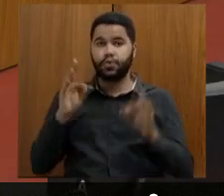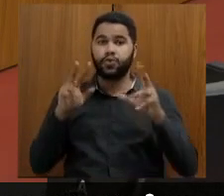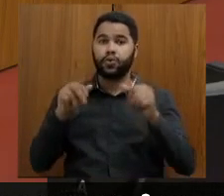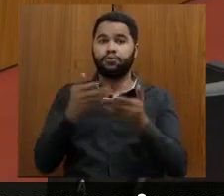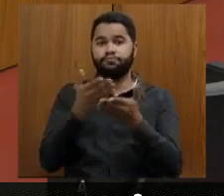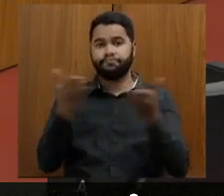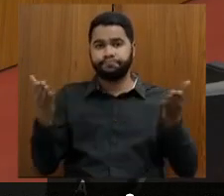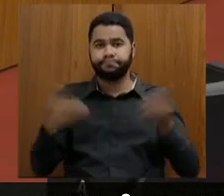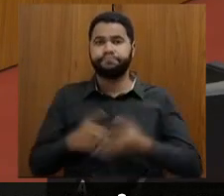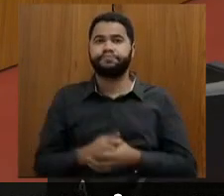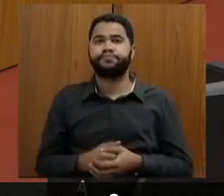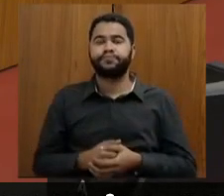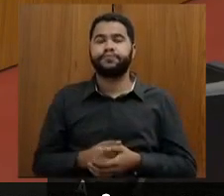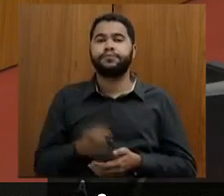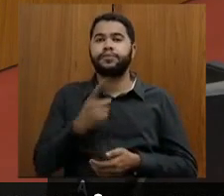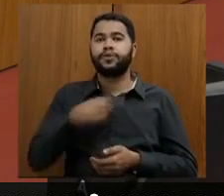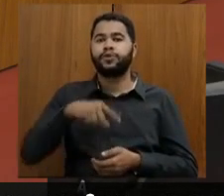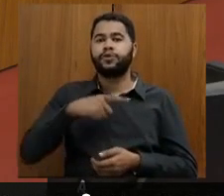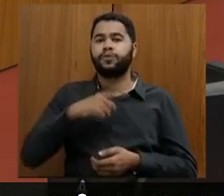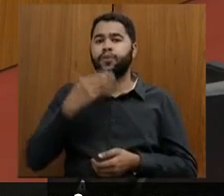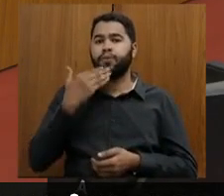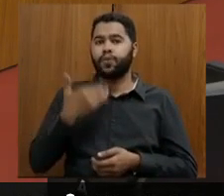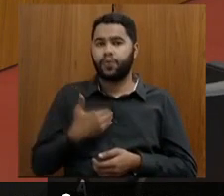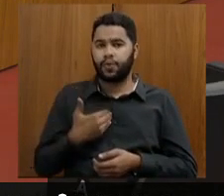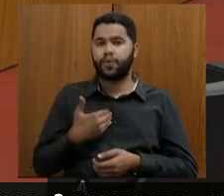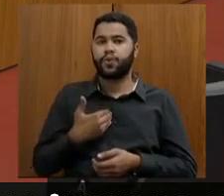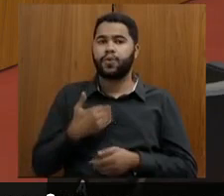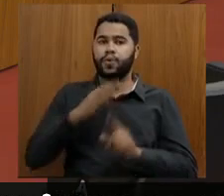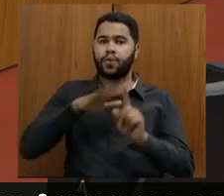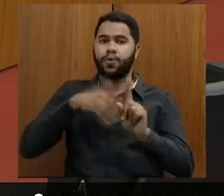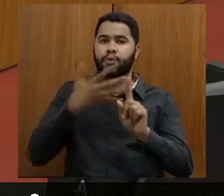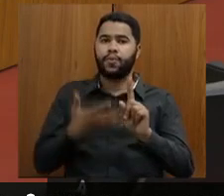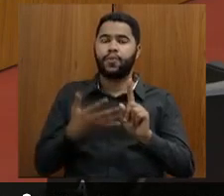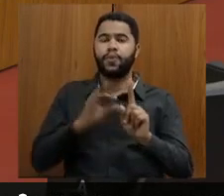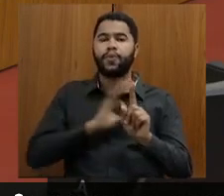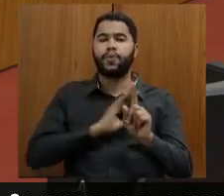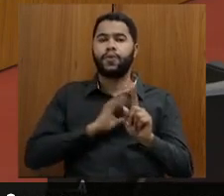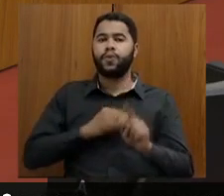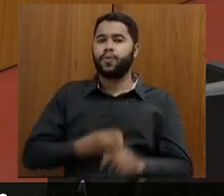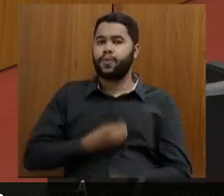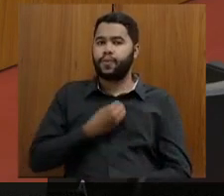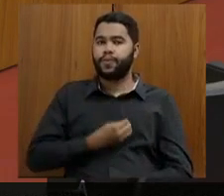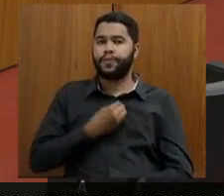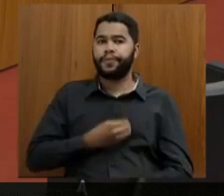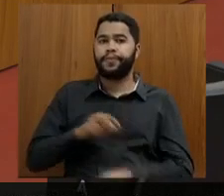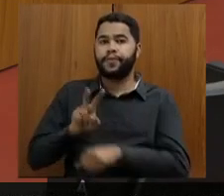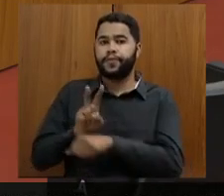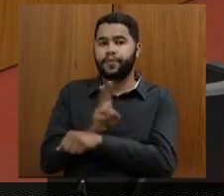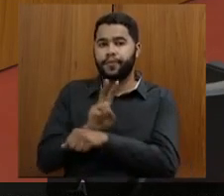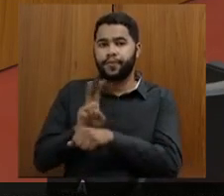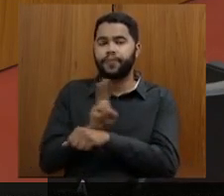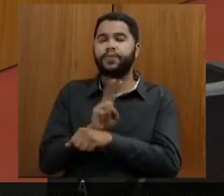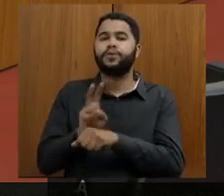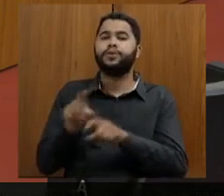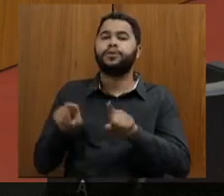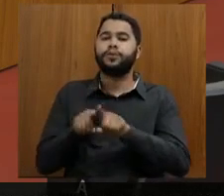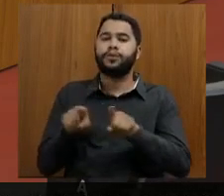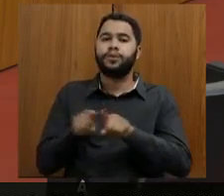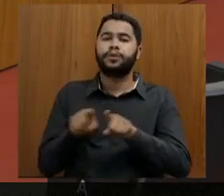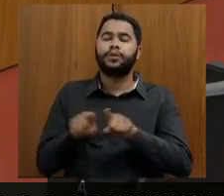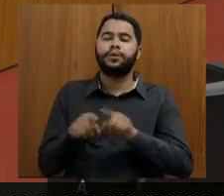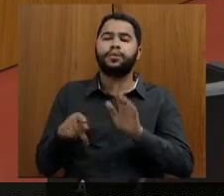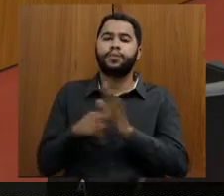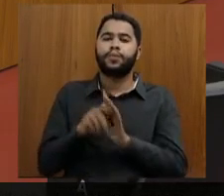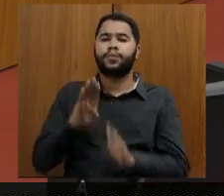todos os parlamentares nós tivemos o requerimento homenageando os policiais que participaram da operação em Varginha aos policiais